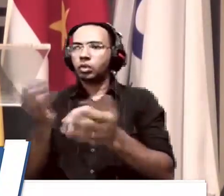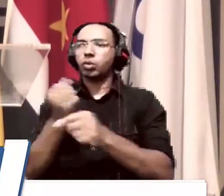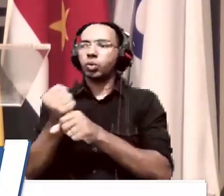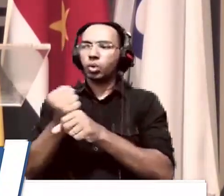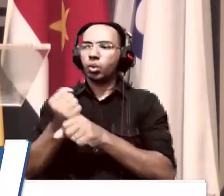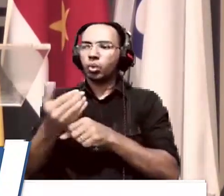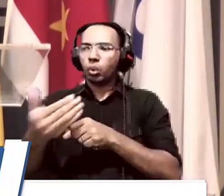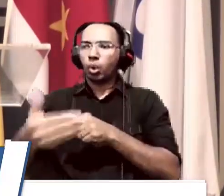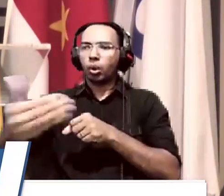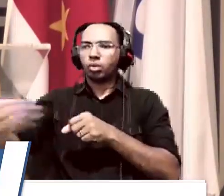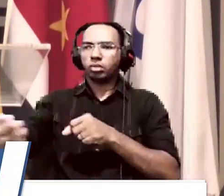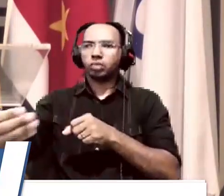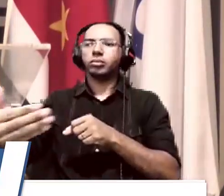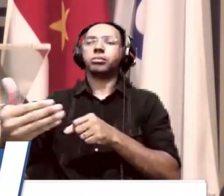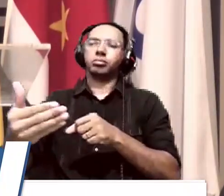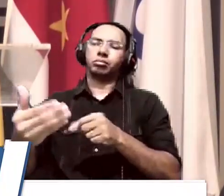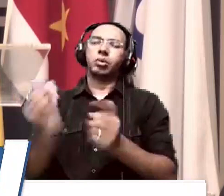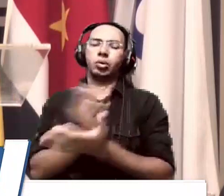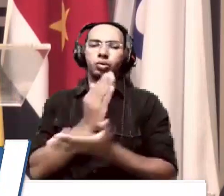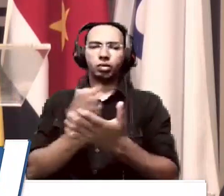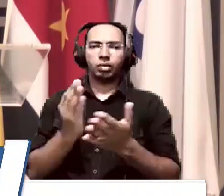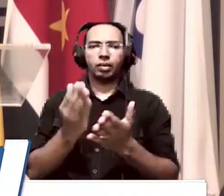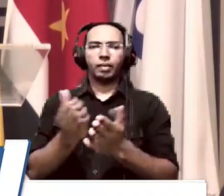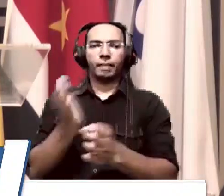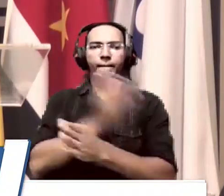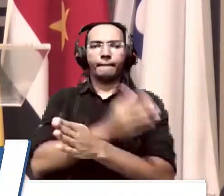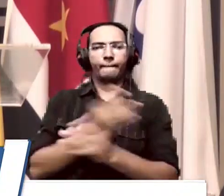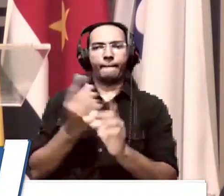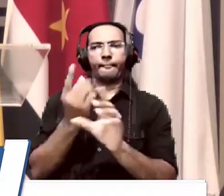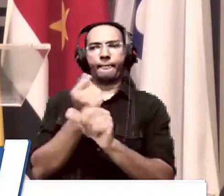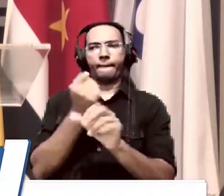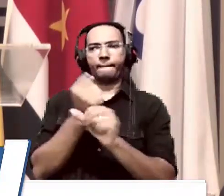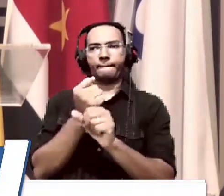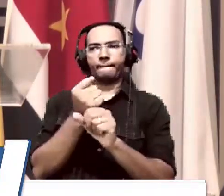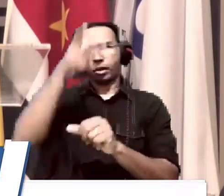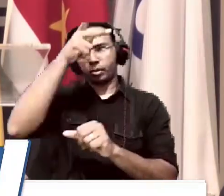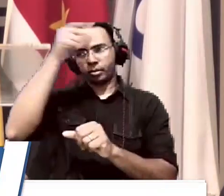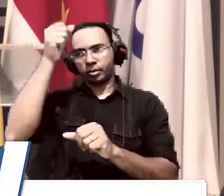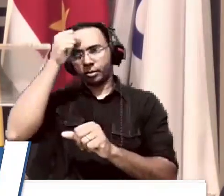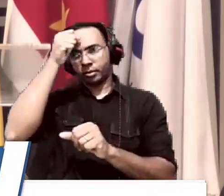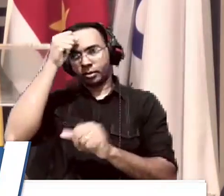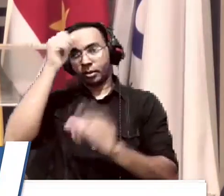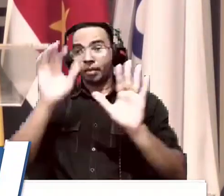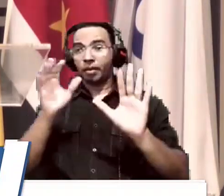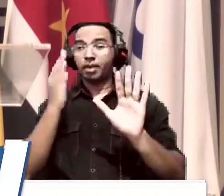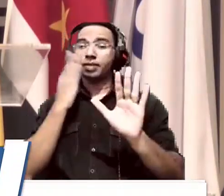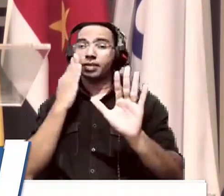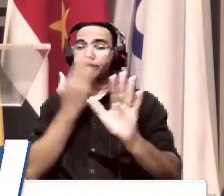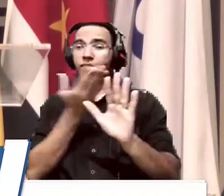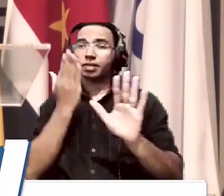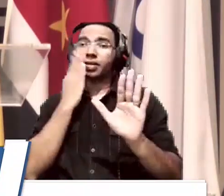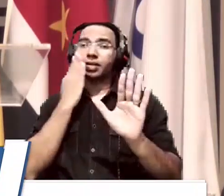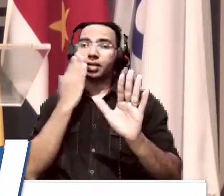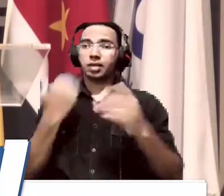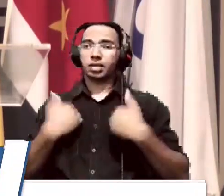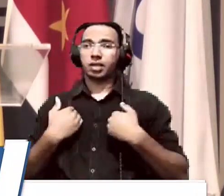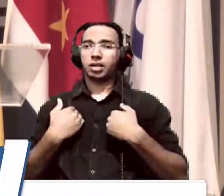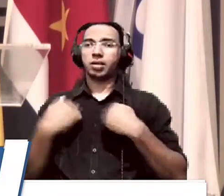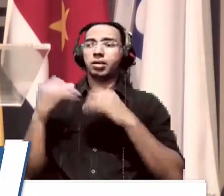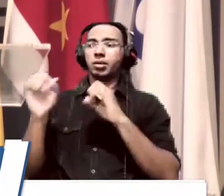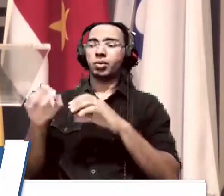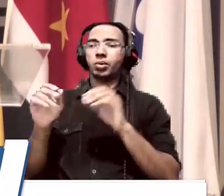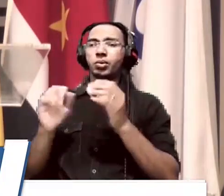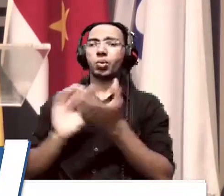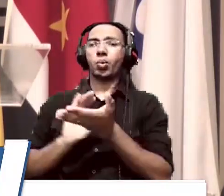que isso compromete parte do orçamento do município, mas, e eu sei que vocês compreendem da mesma forma que educação não é um gasto, gente, educação